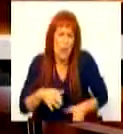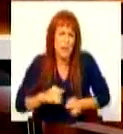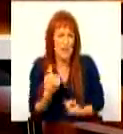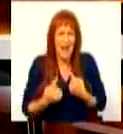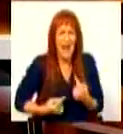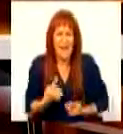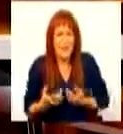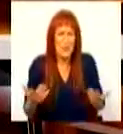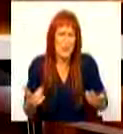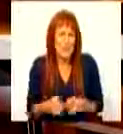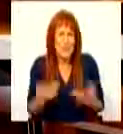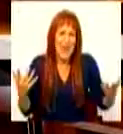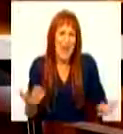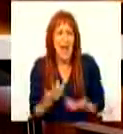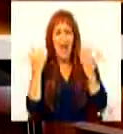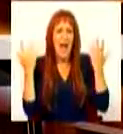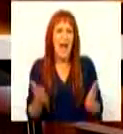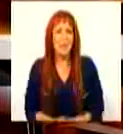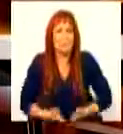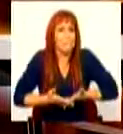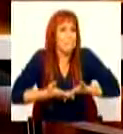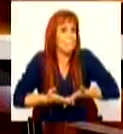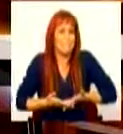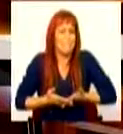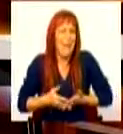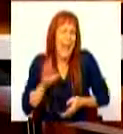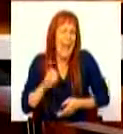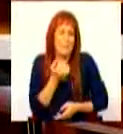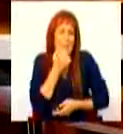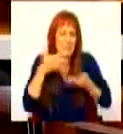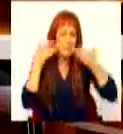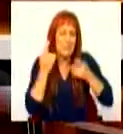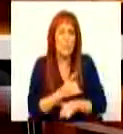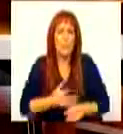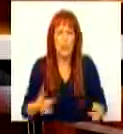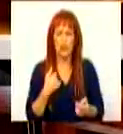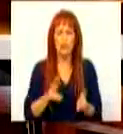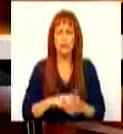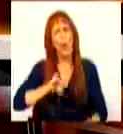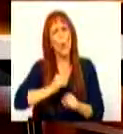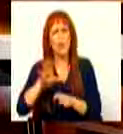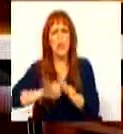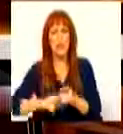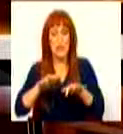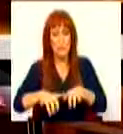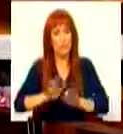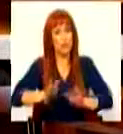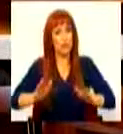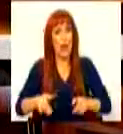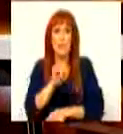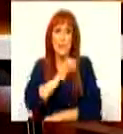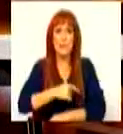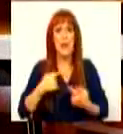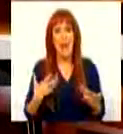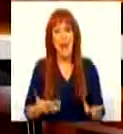algum, com alguma ironia, porque, na verdade, já estive noutras condições neste Parlamento e provavelmente